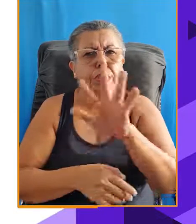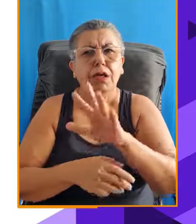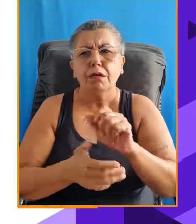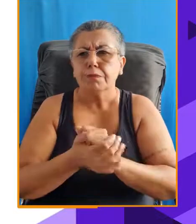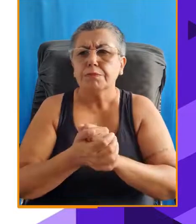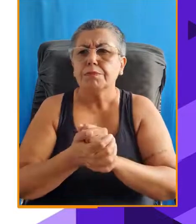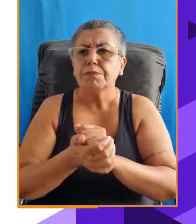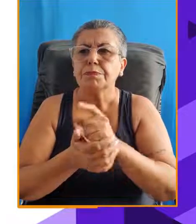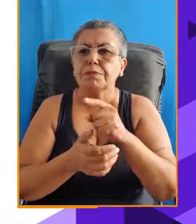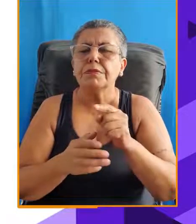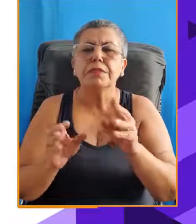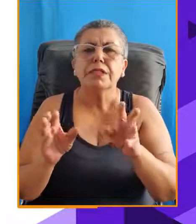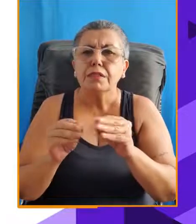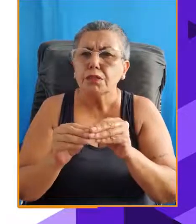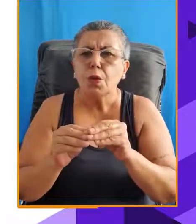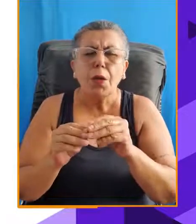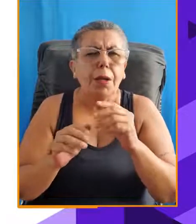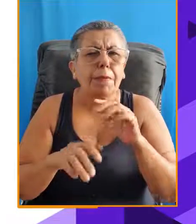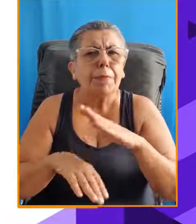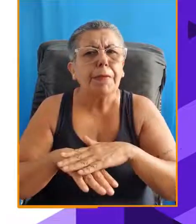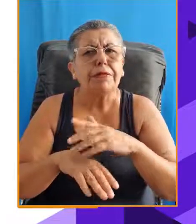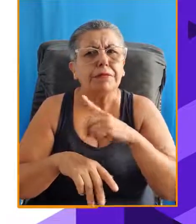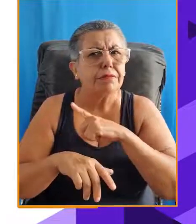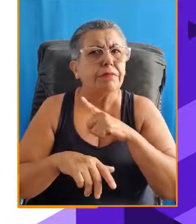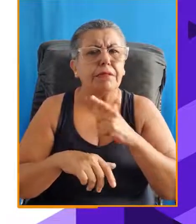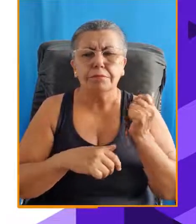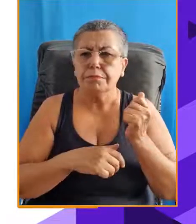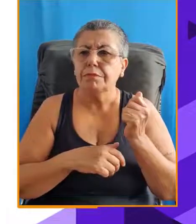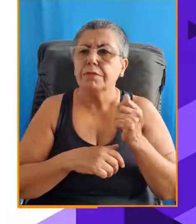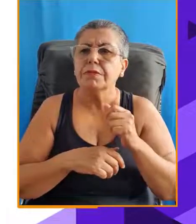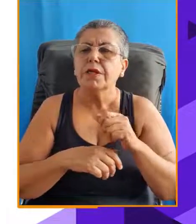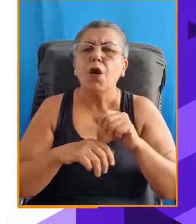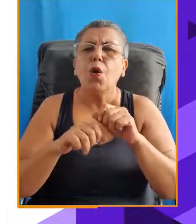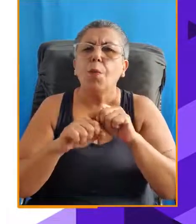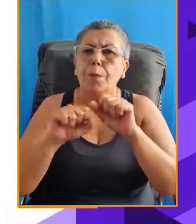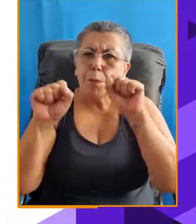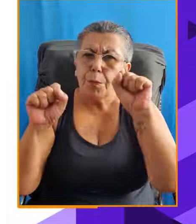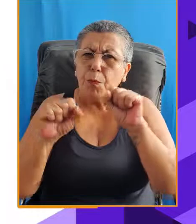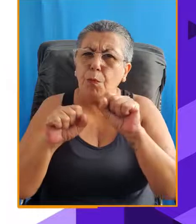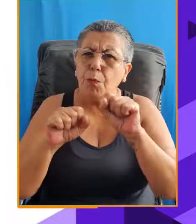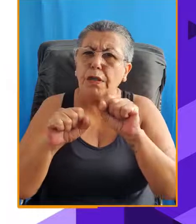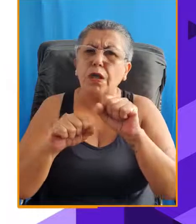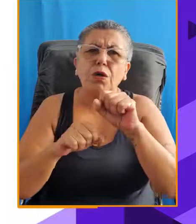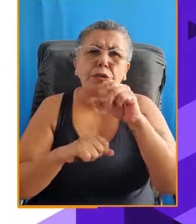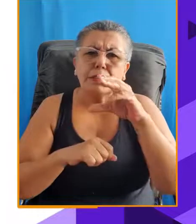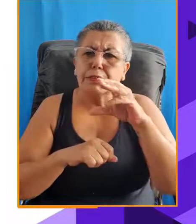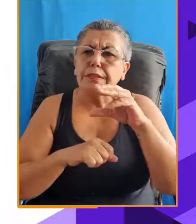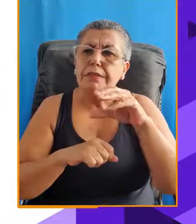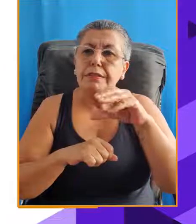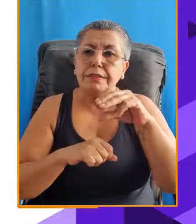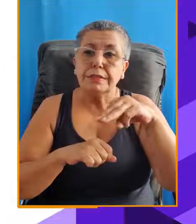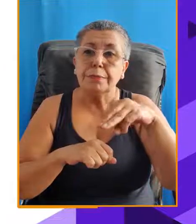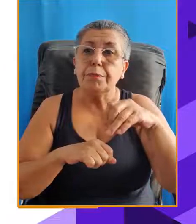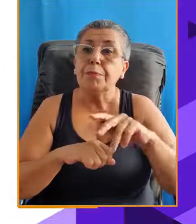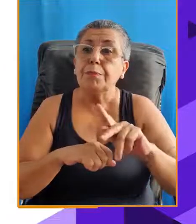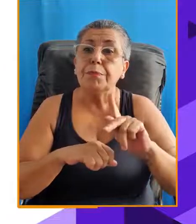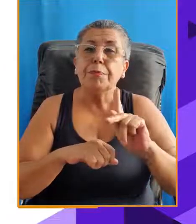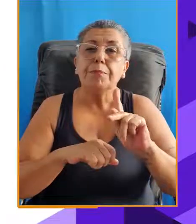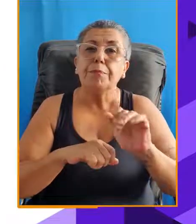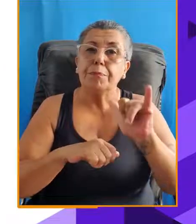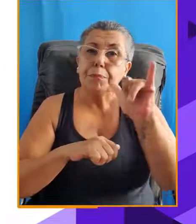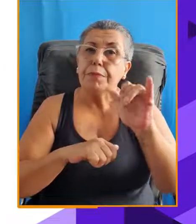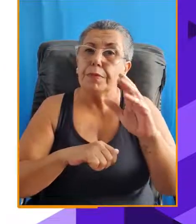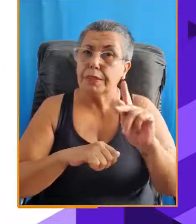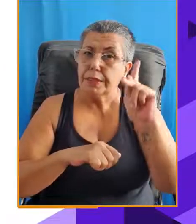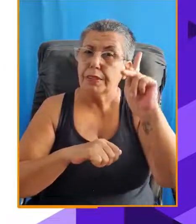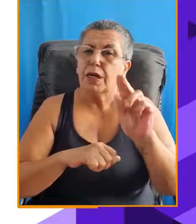dos mais simples aos mais complexos. O padrão CMYK é aplicado em impressões de cartazes, envelopes,